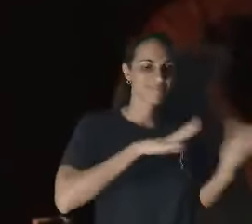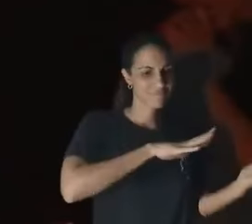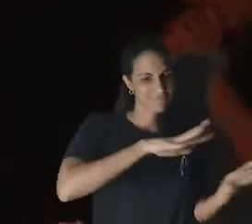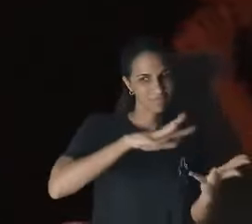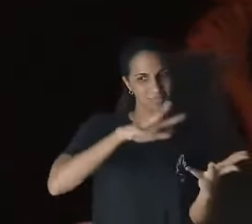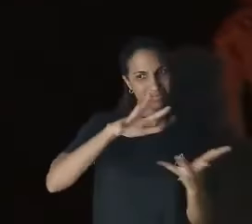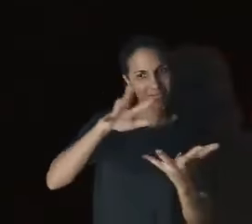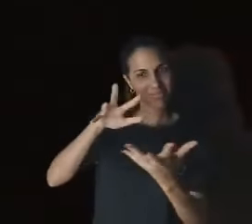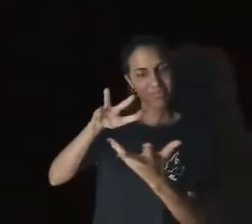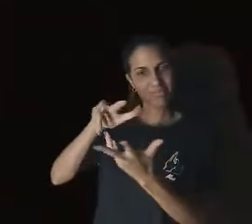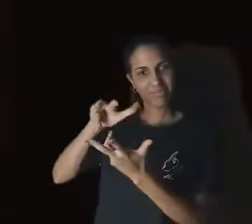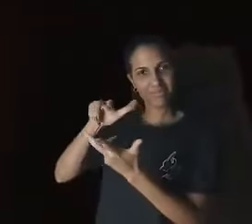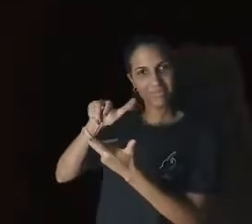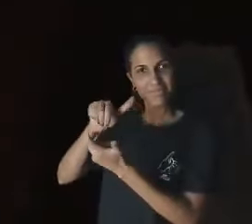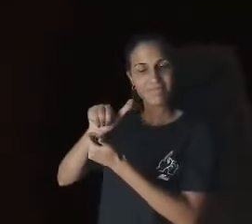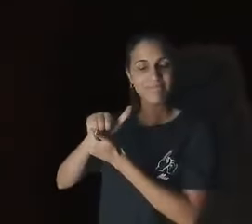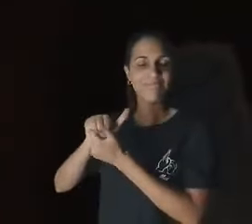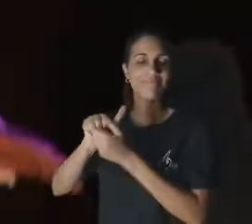santa.